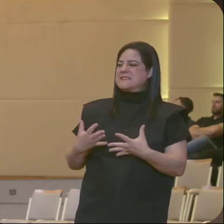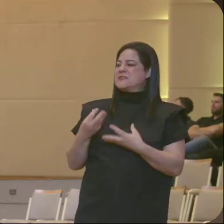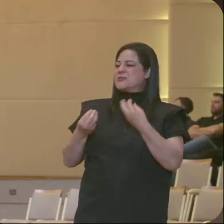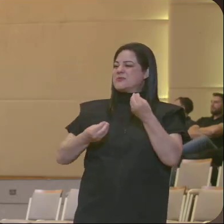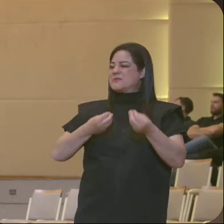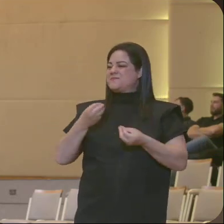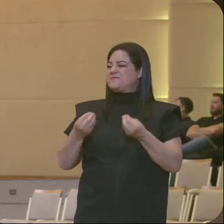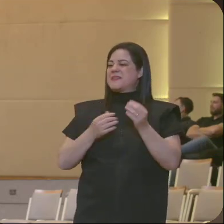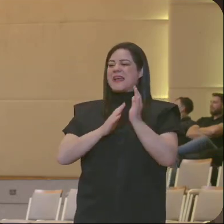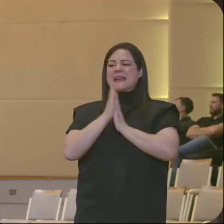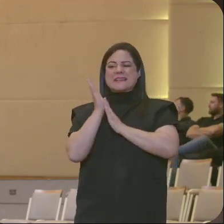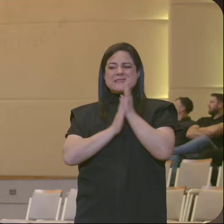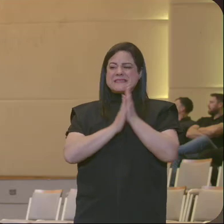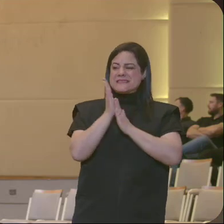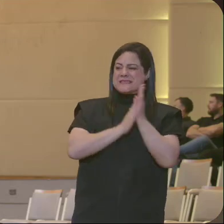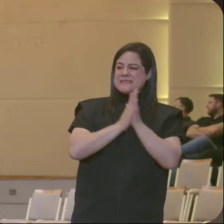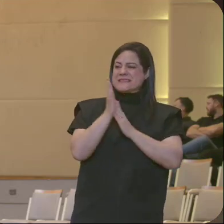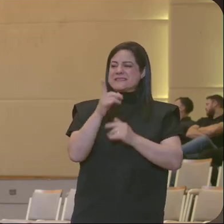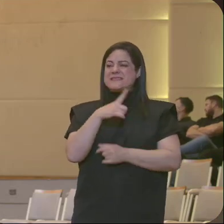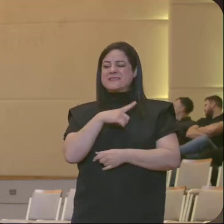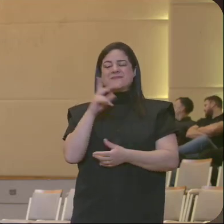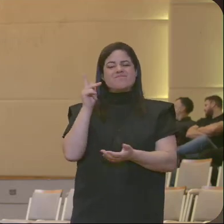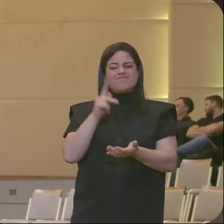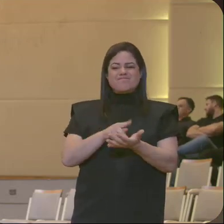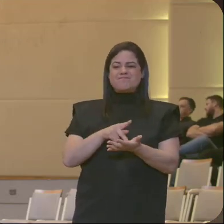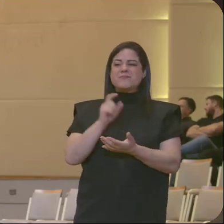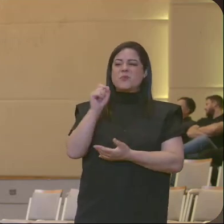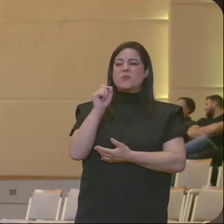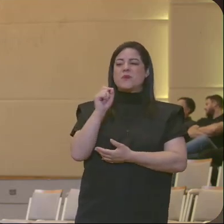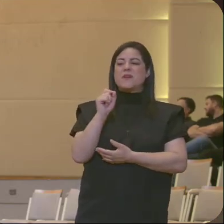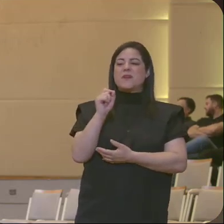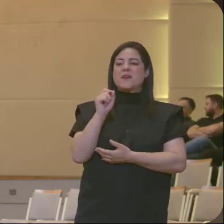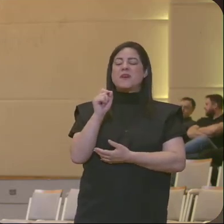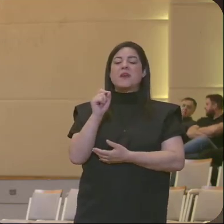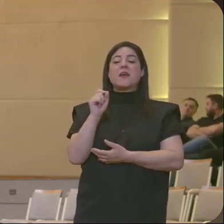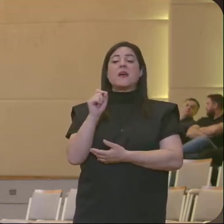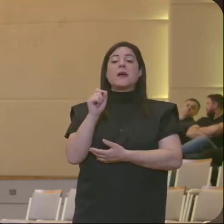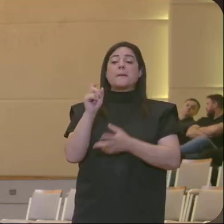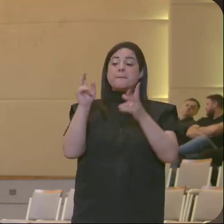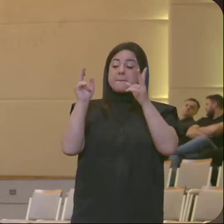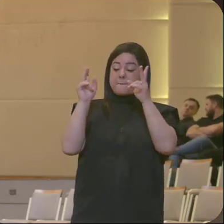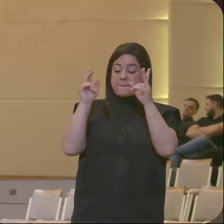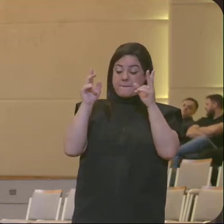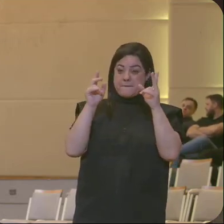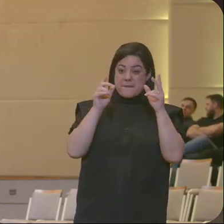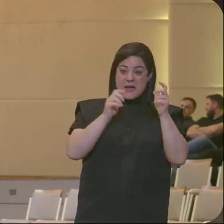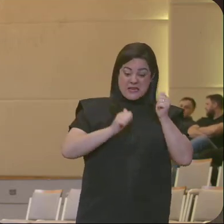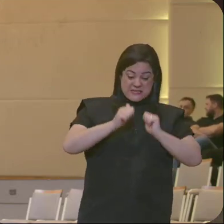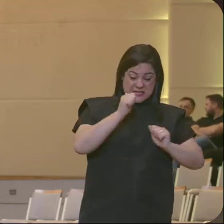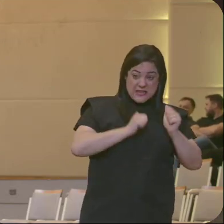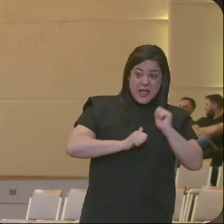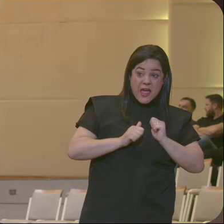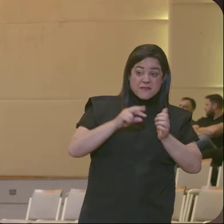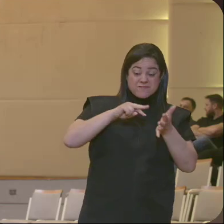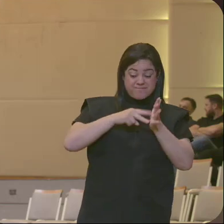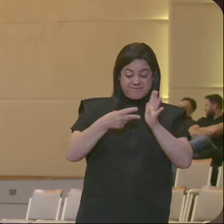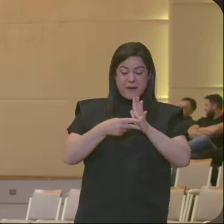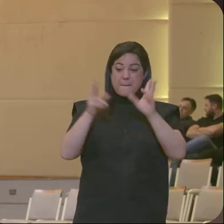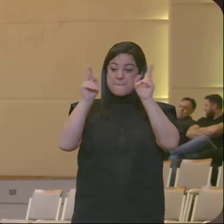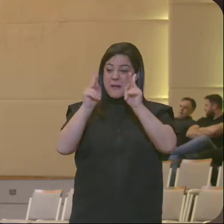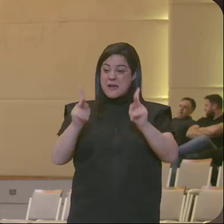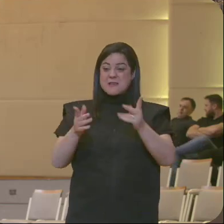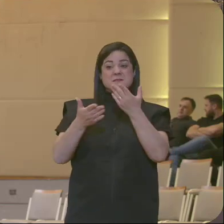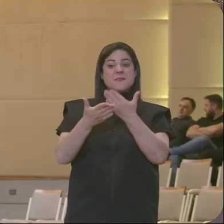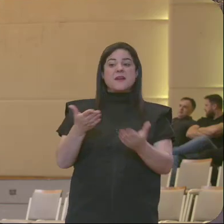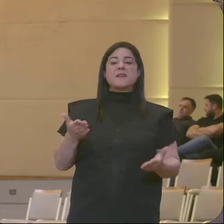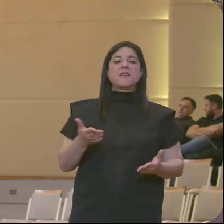A ansiedade envolve exatamente isso, a perda da paz. Já ficou ansioso? O que você sente quando você